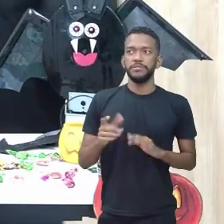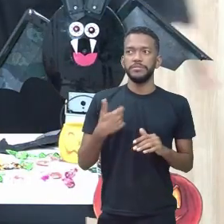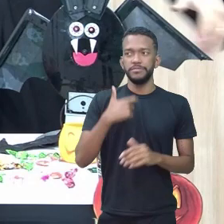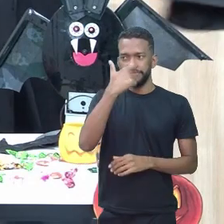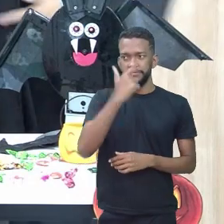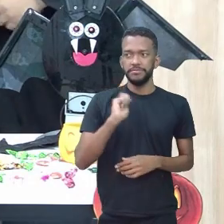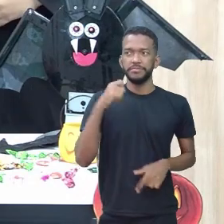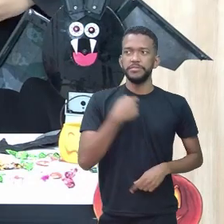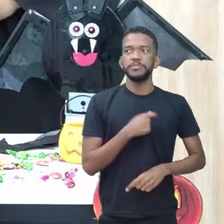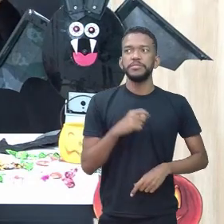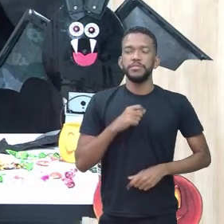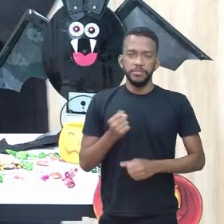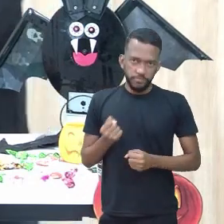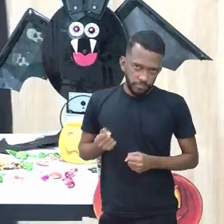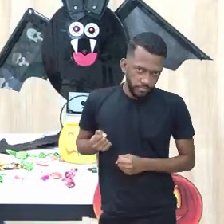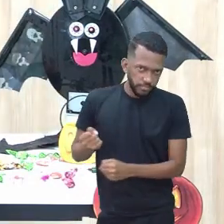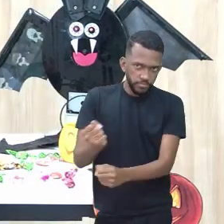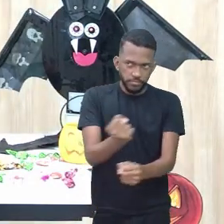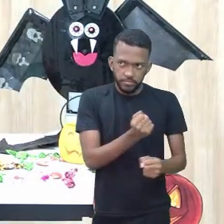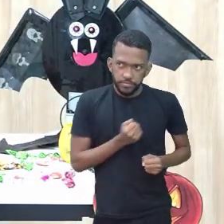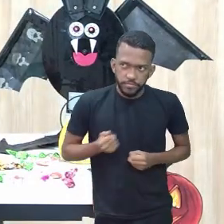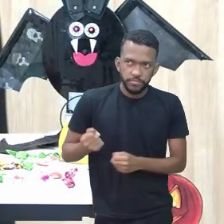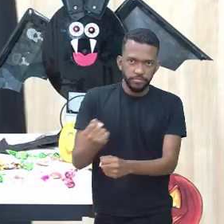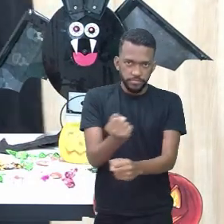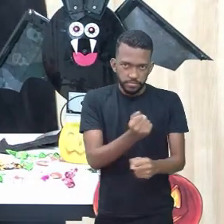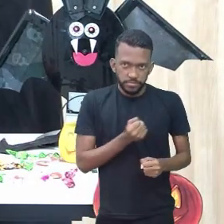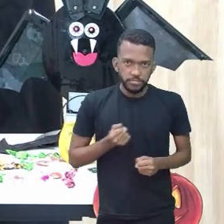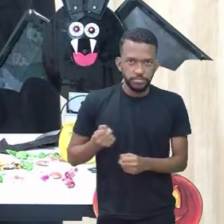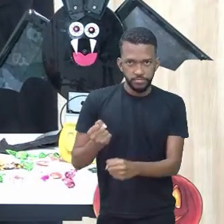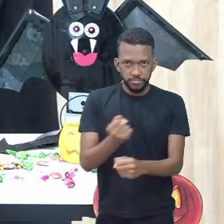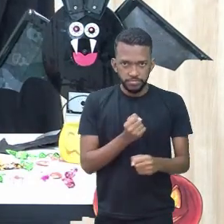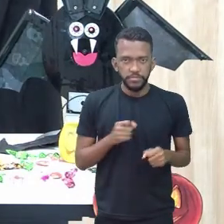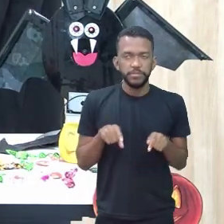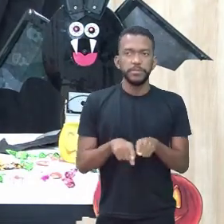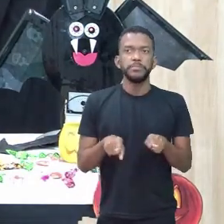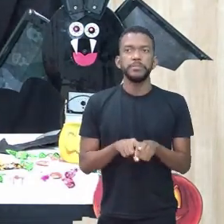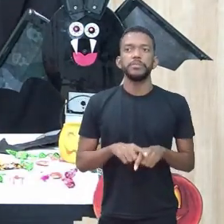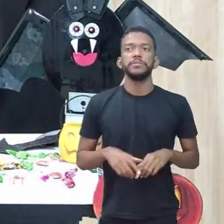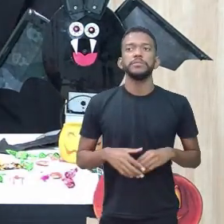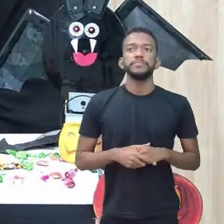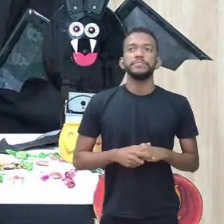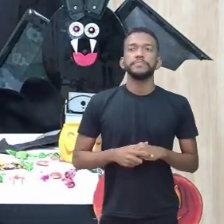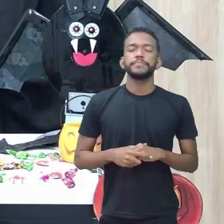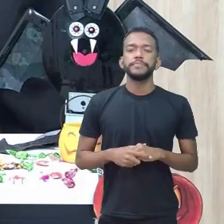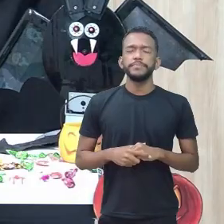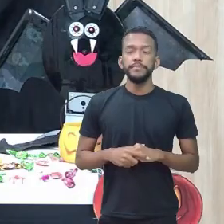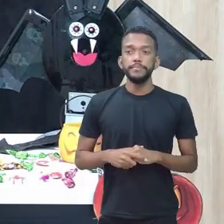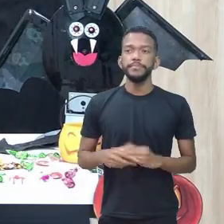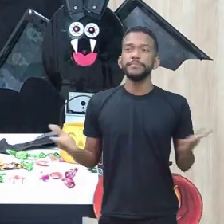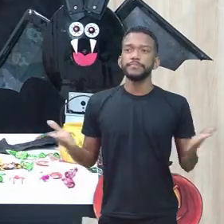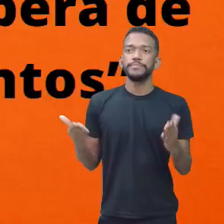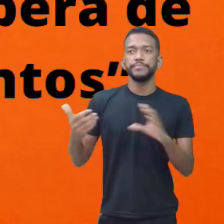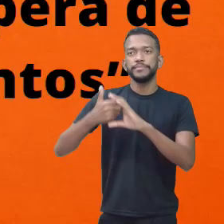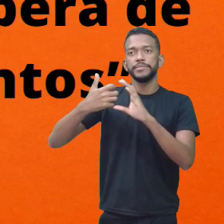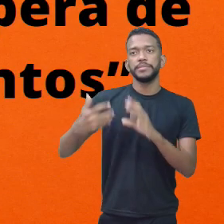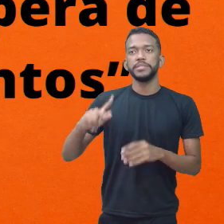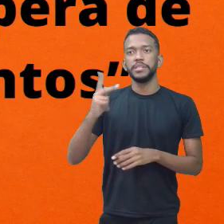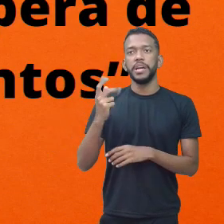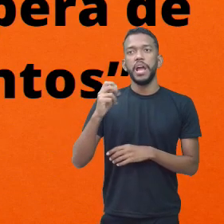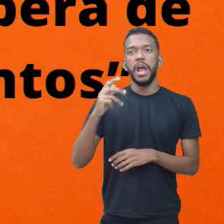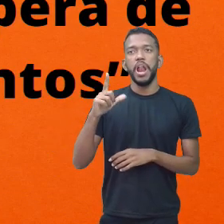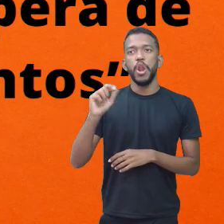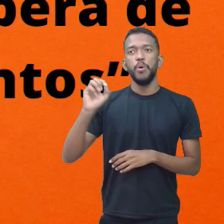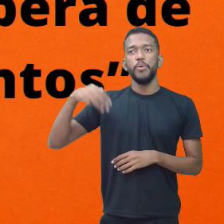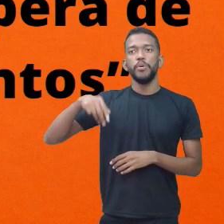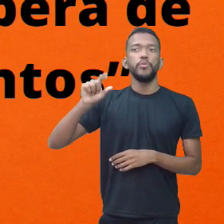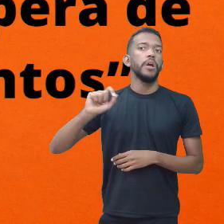seja alguém que faz um bem bolado aqui, tá bom? Então vamos lá. Halloween significa All